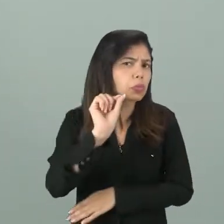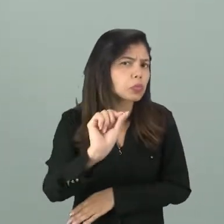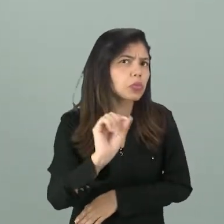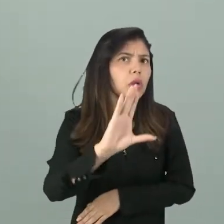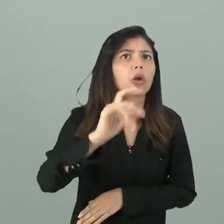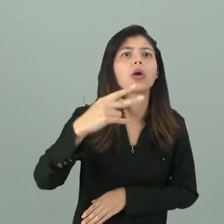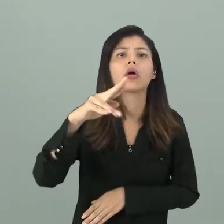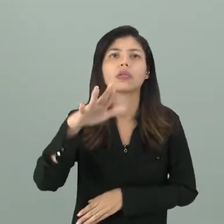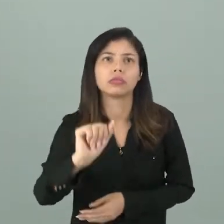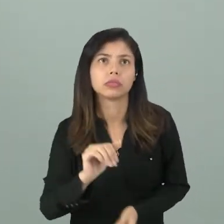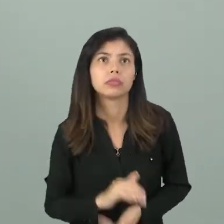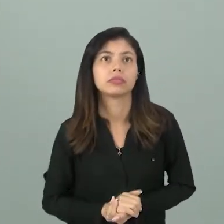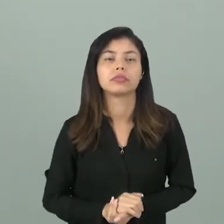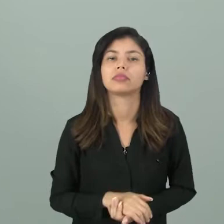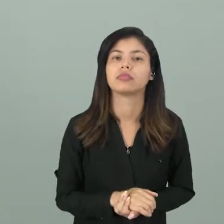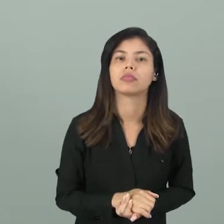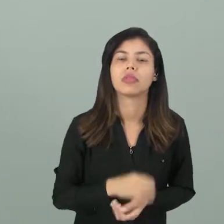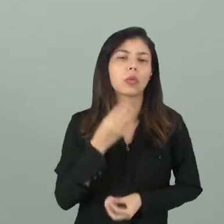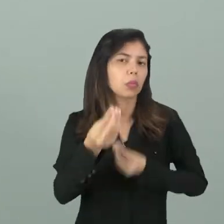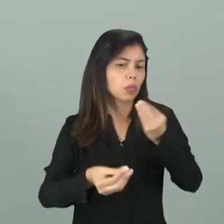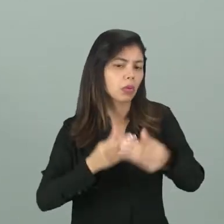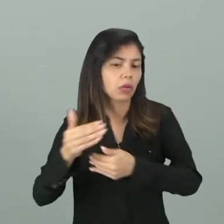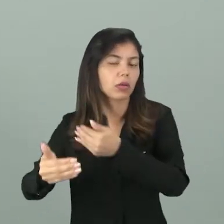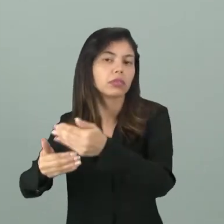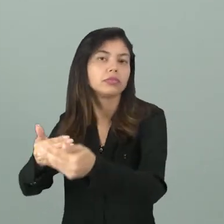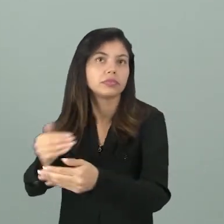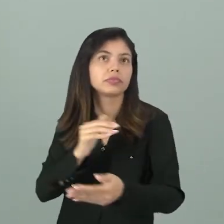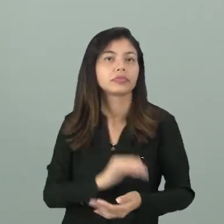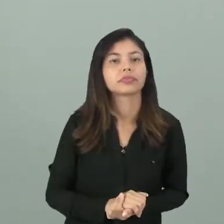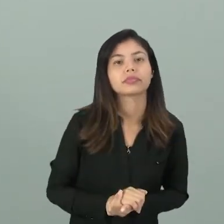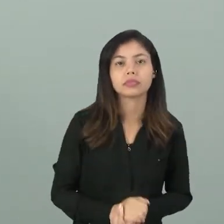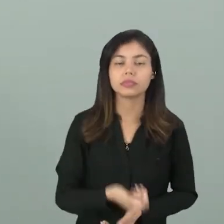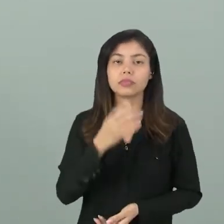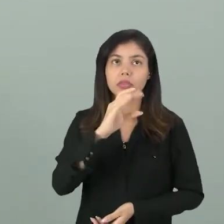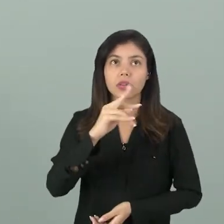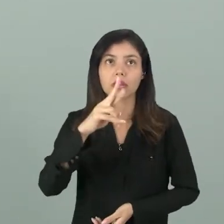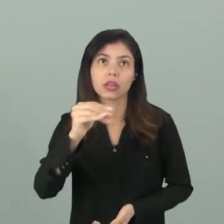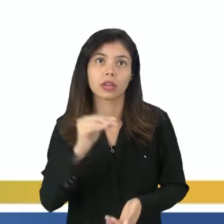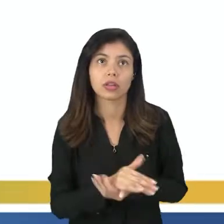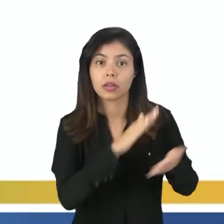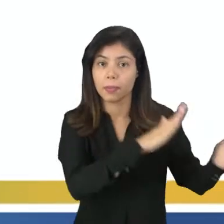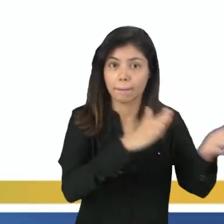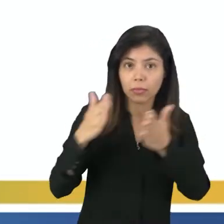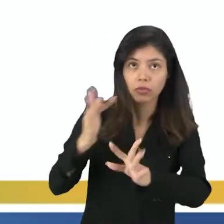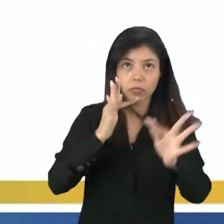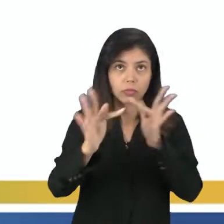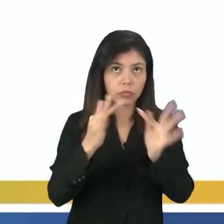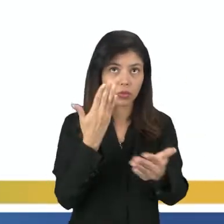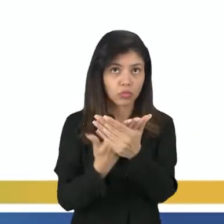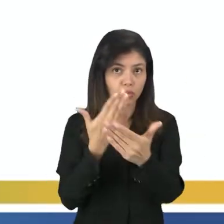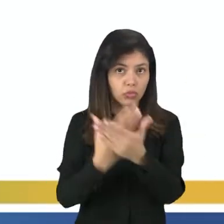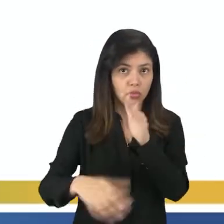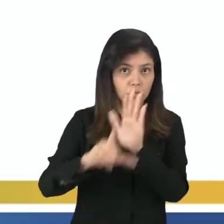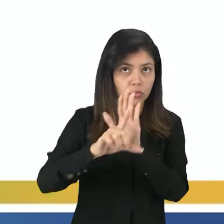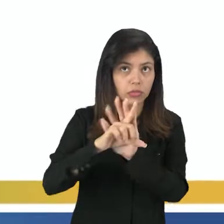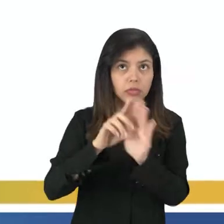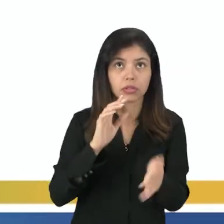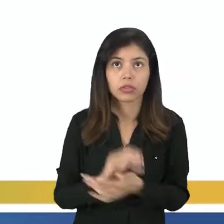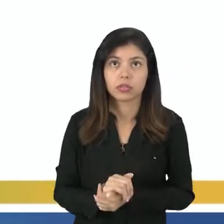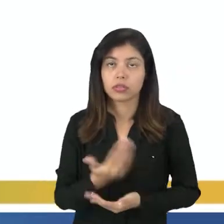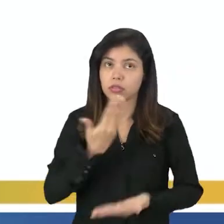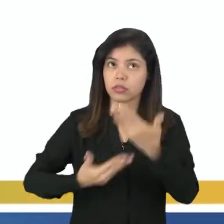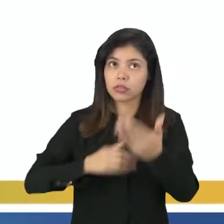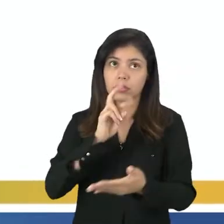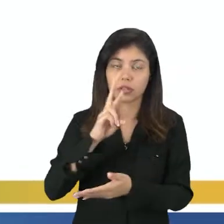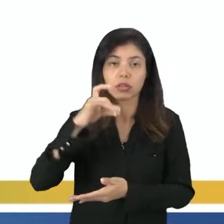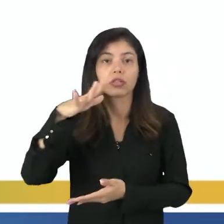óptica e como são os processos ópticos, né? A óptica é a parte da física que estuda as leis